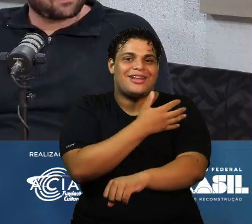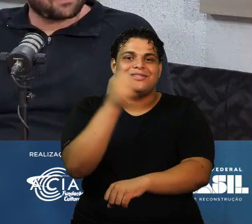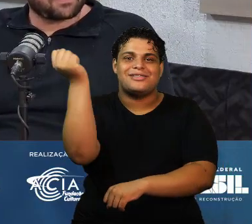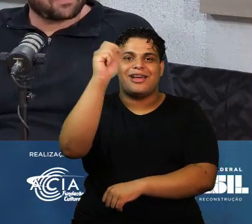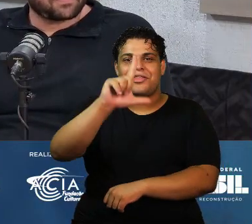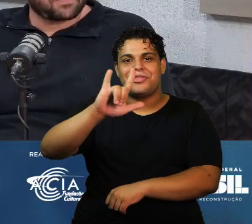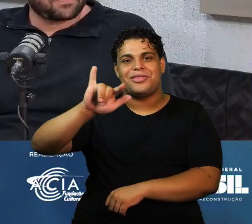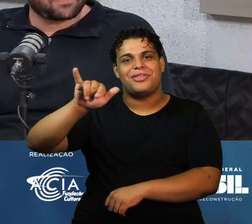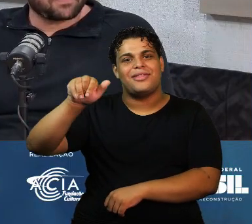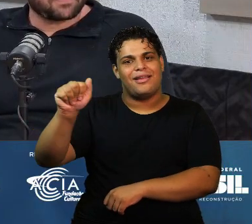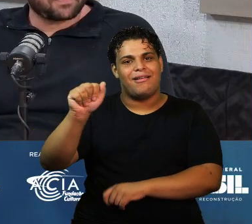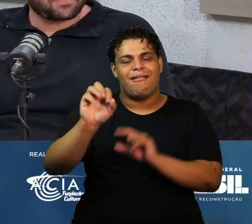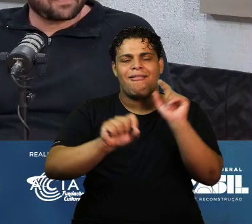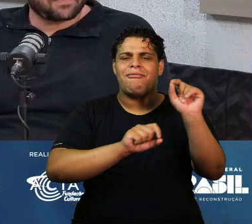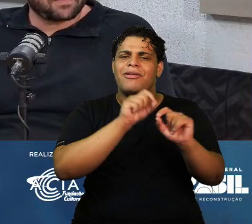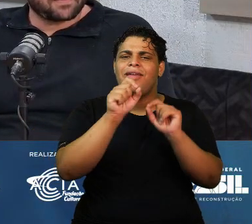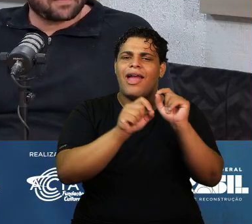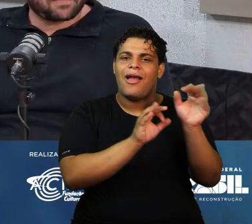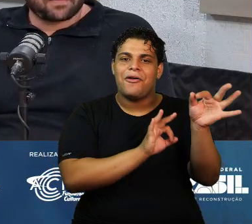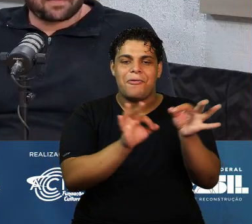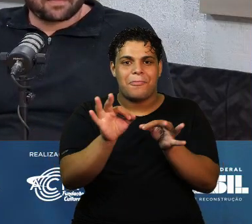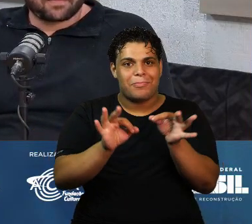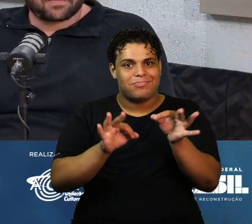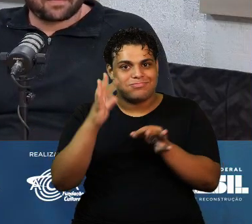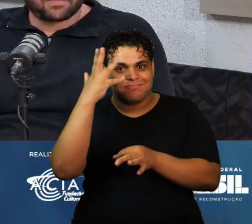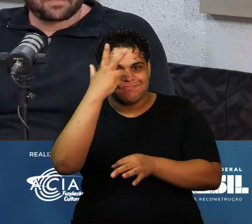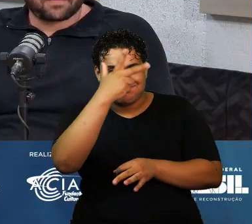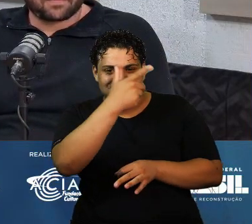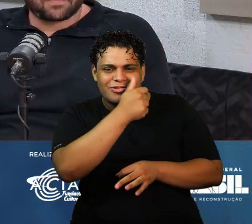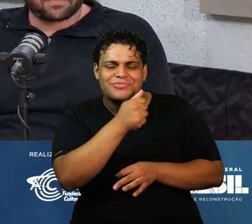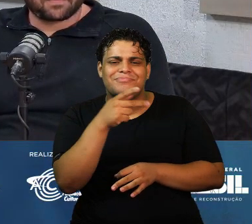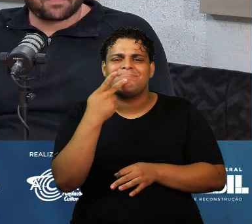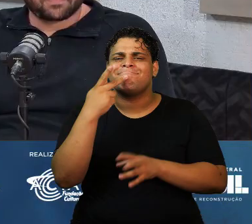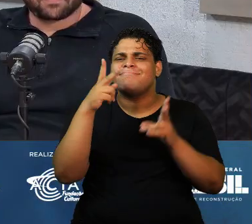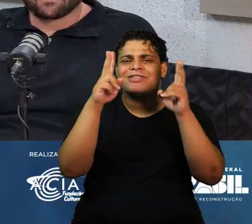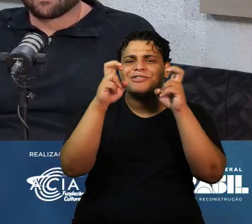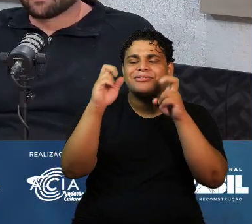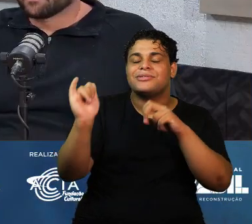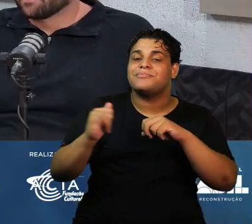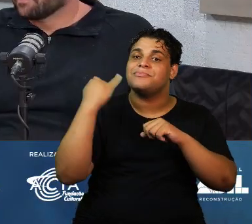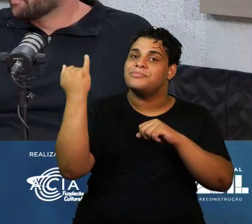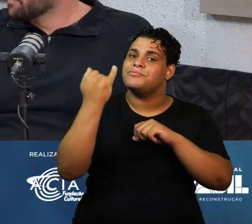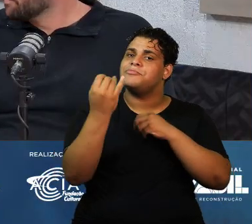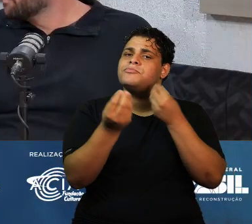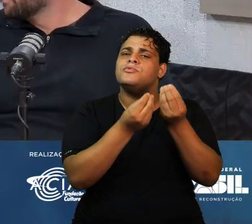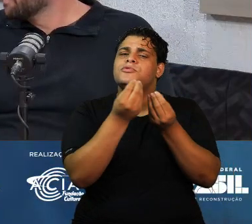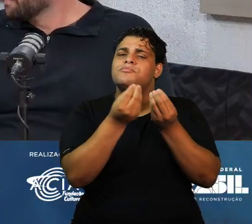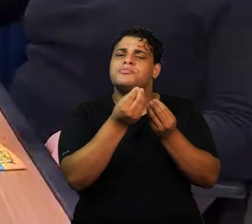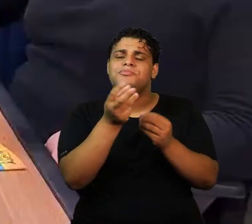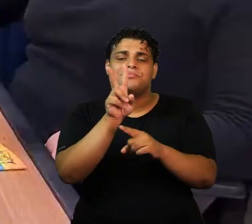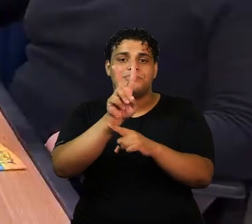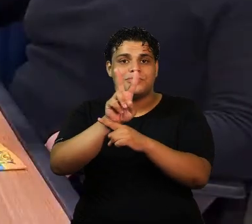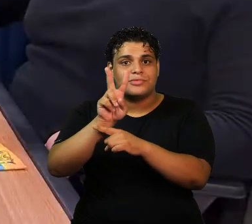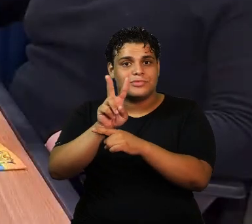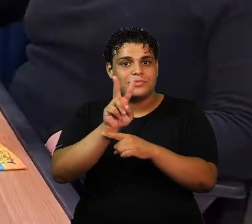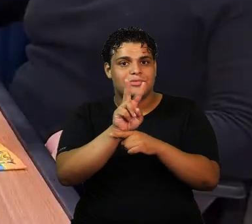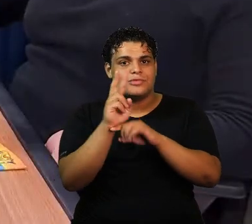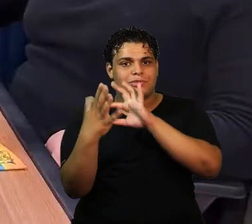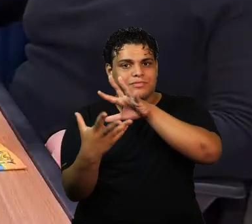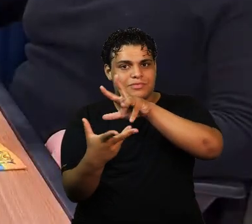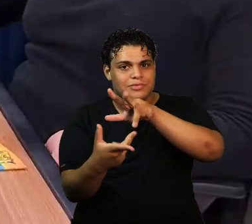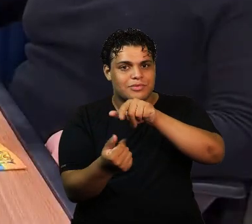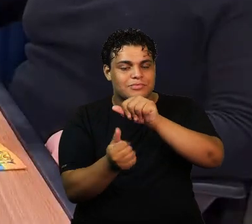de Azúlia é um projeto lindo que trata de assuntos importantes: preservação ambiental,